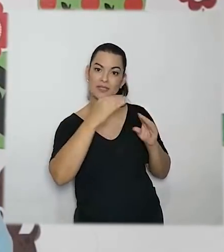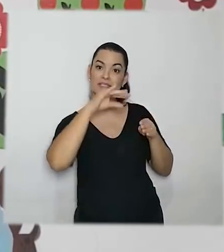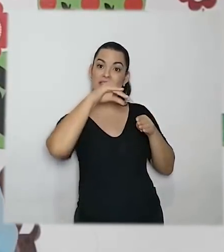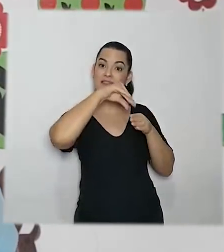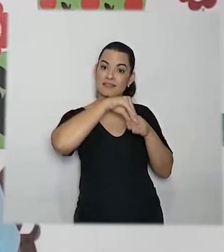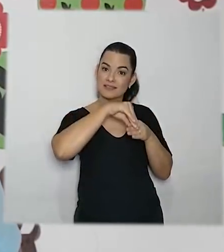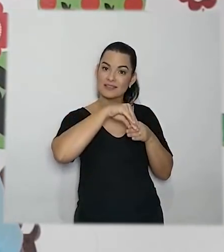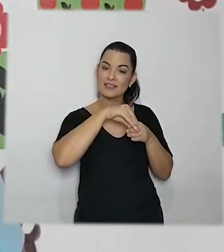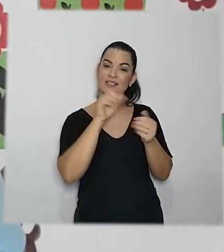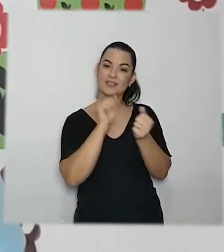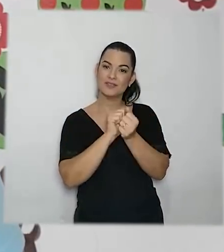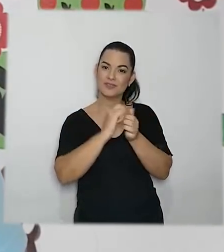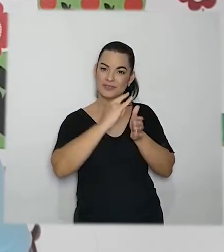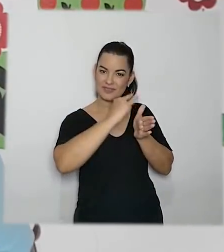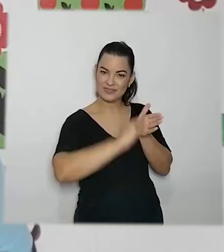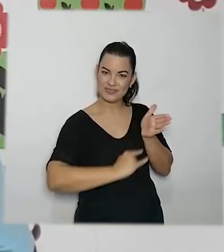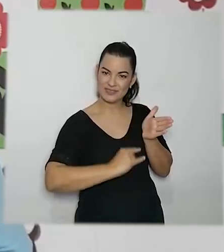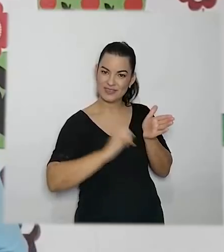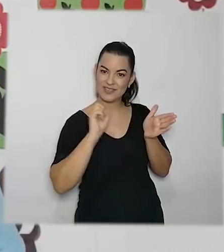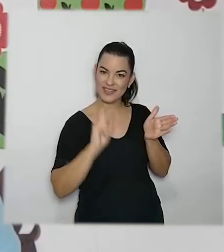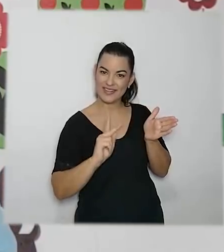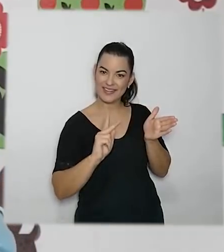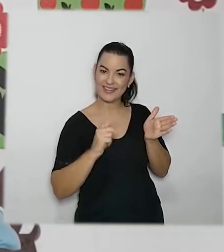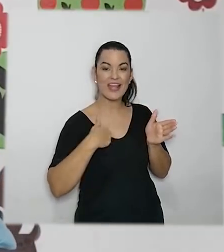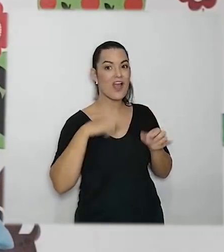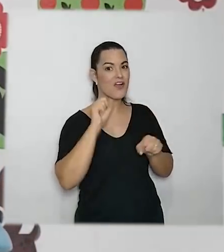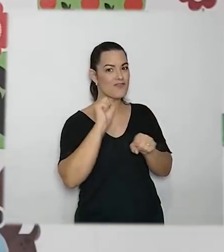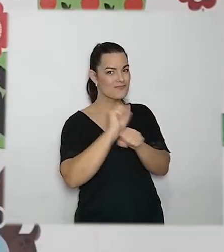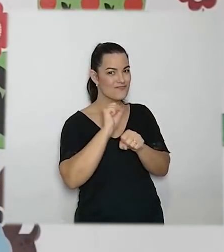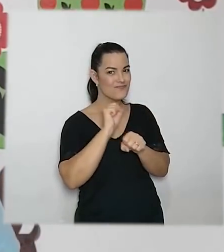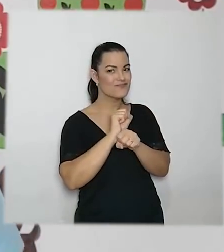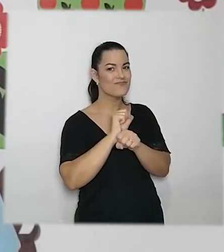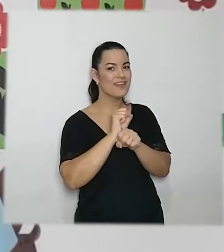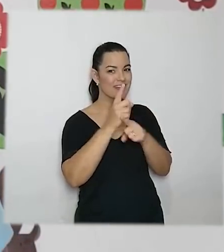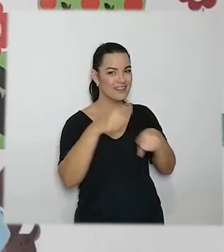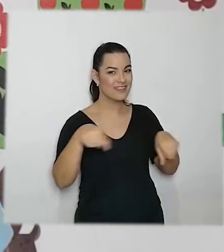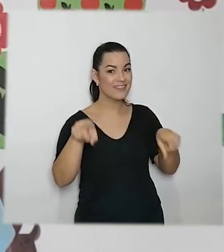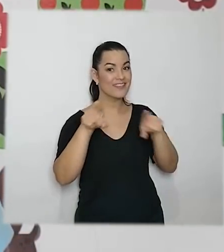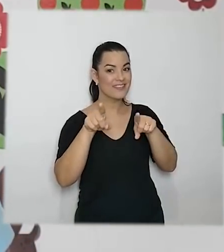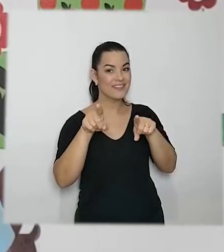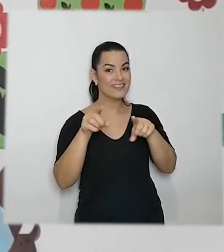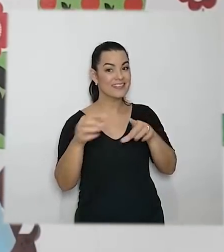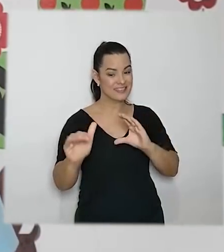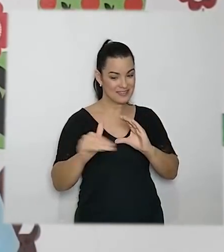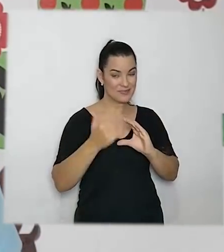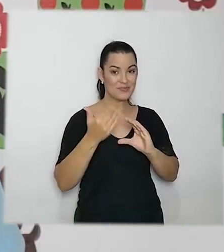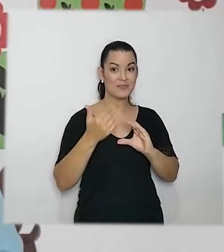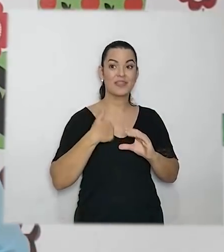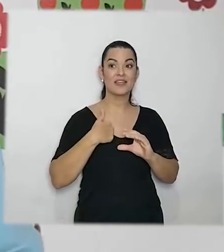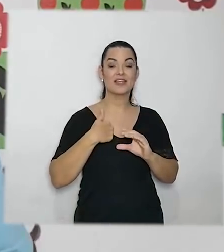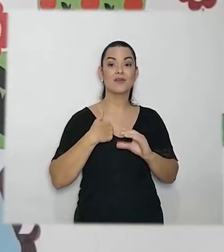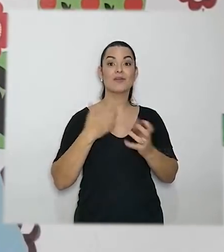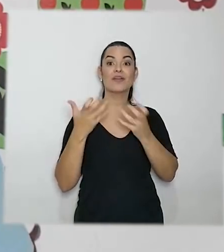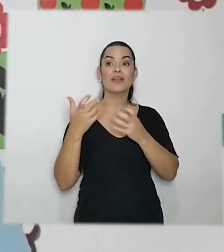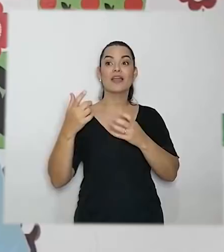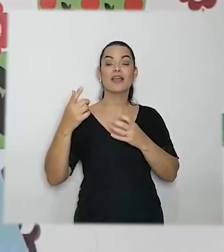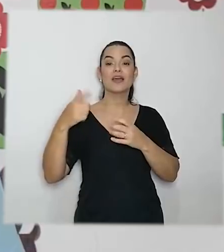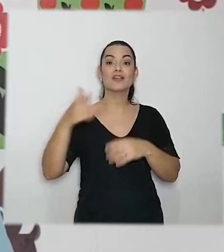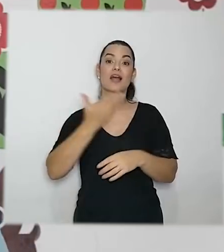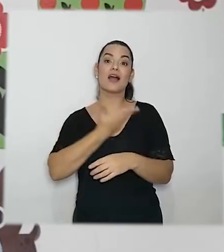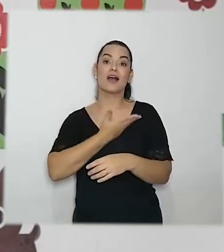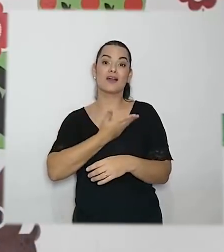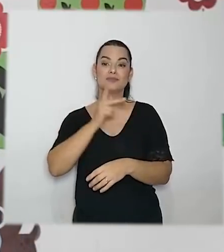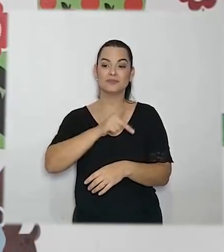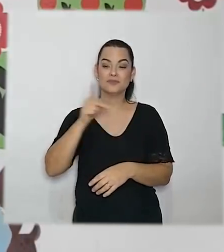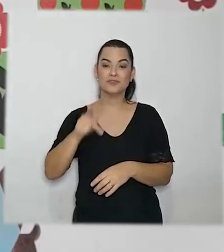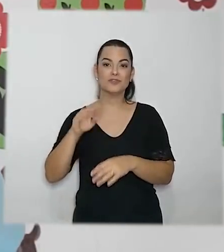nosso formulário, tá bom? Conto aí com o auxílio de todos os meus colegas para que as crianças